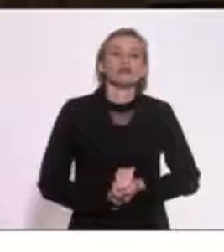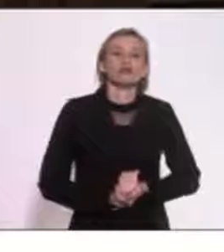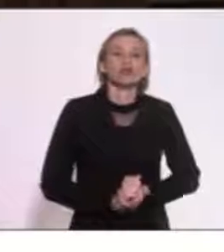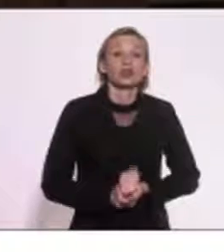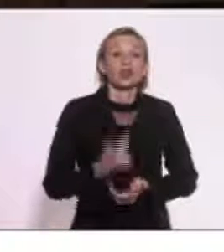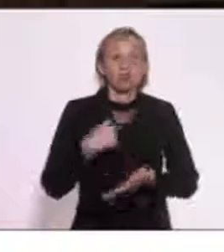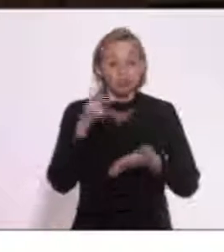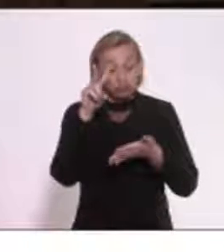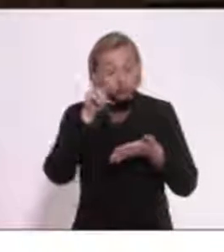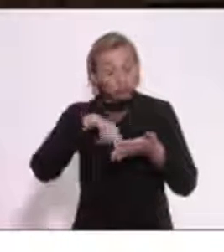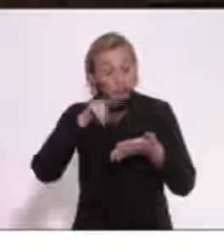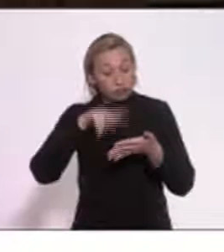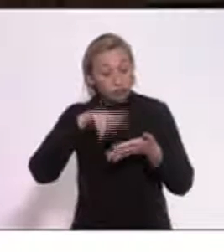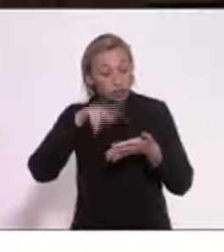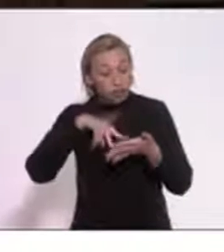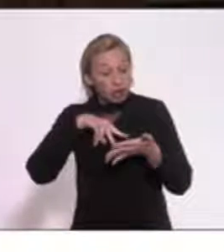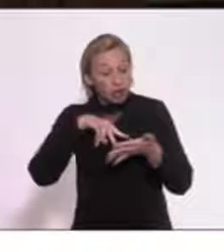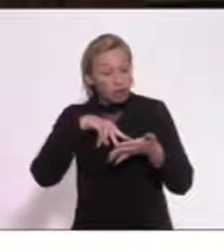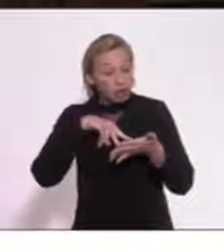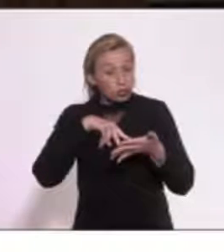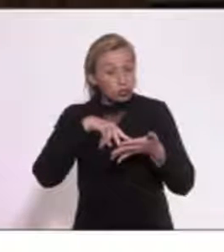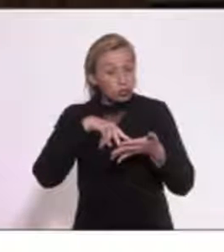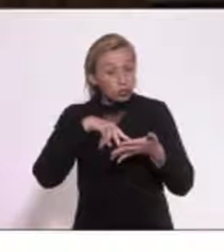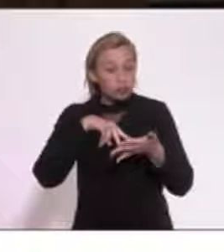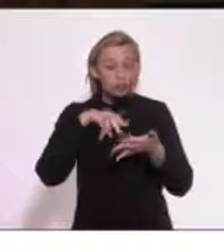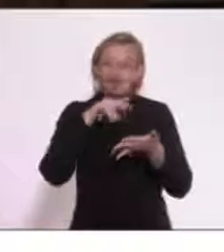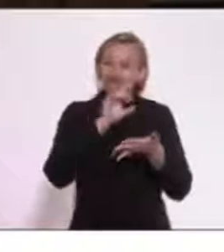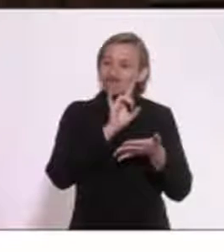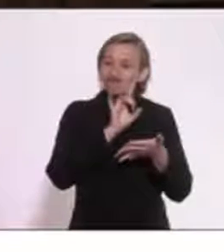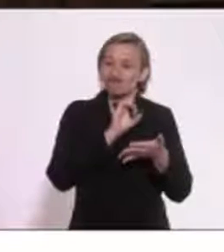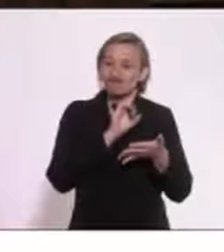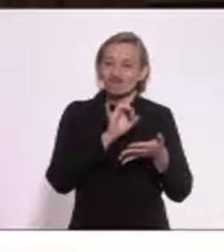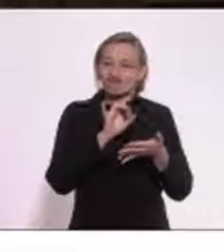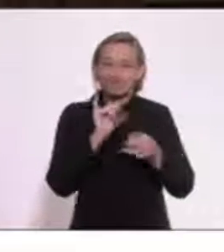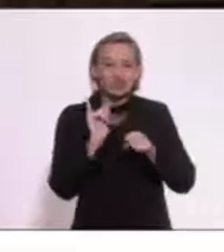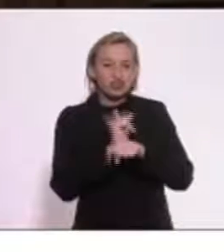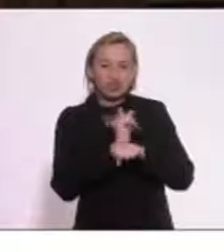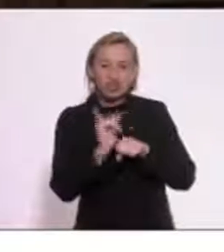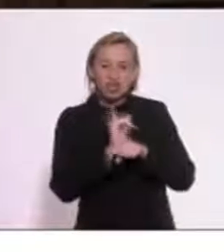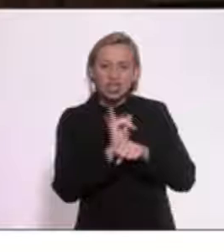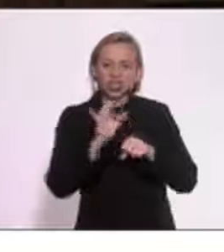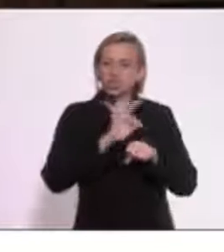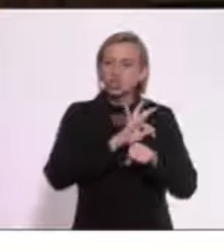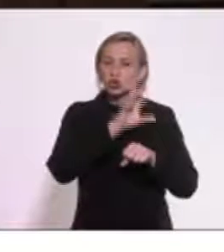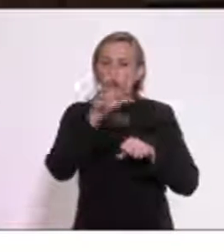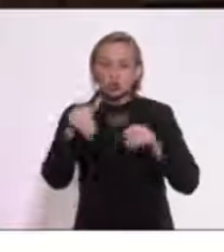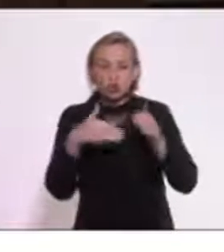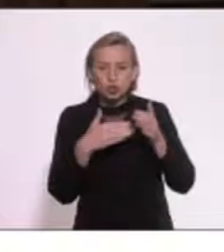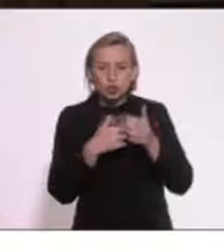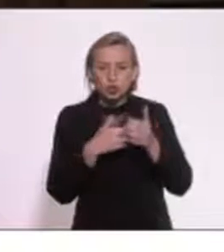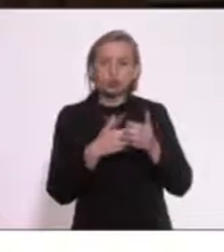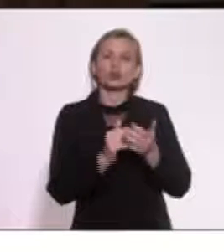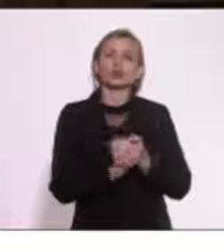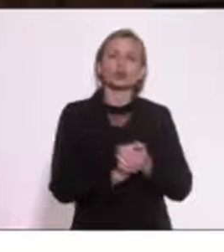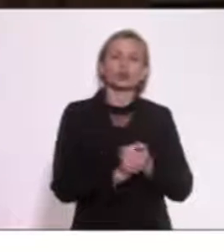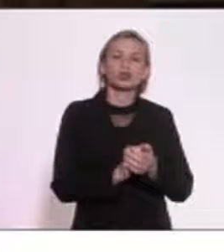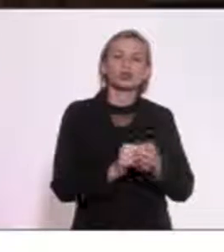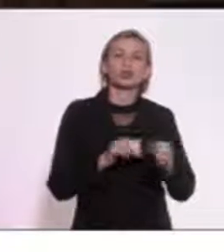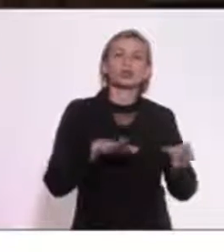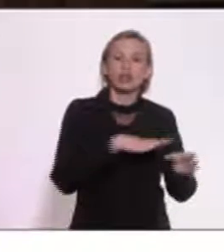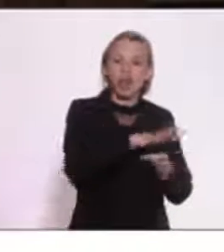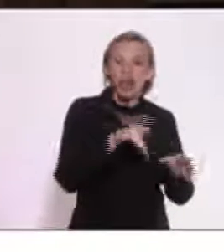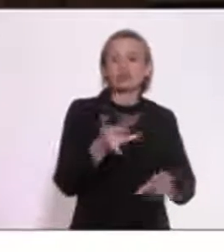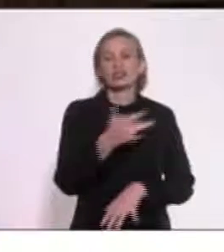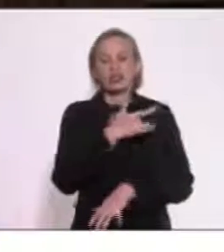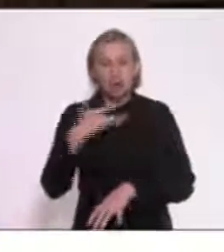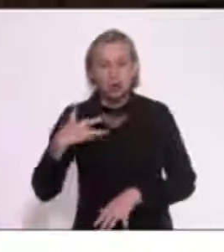uma leitura a respeito dos dados tanto da segurança pública como também da área da